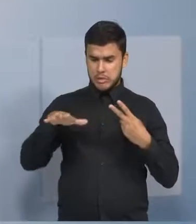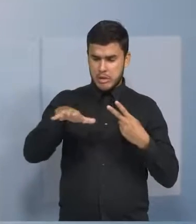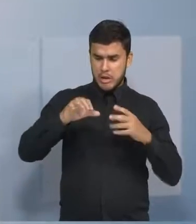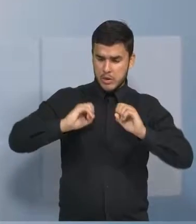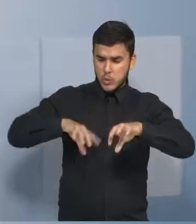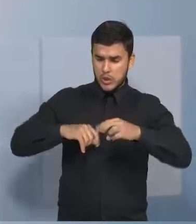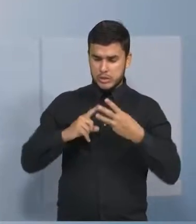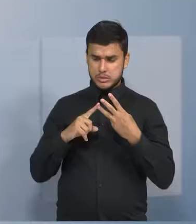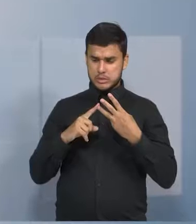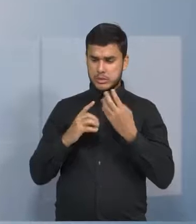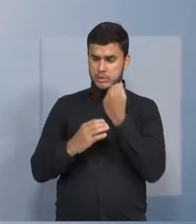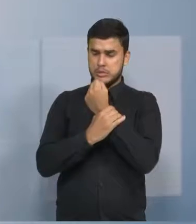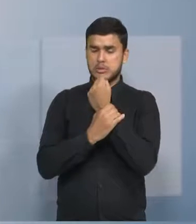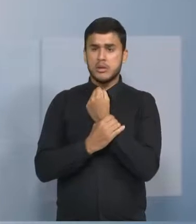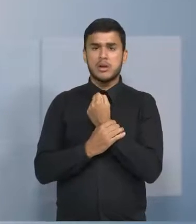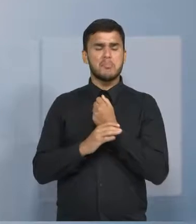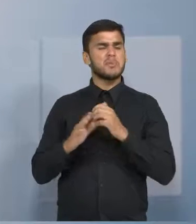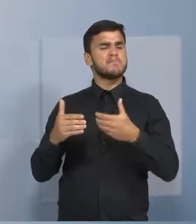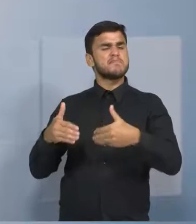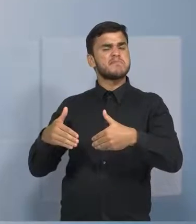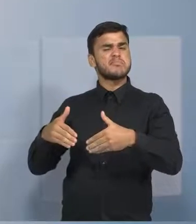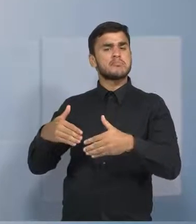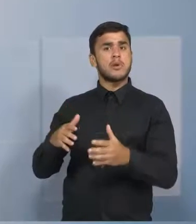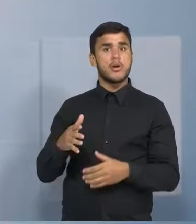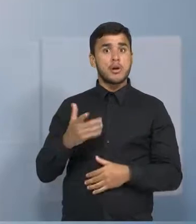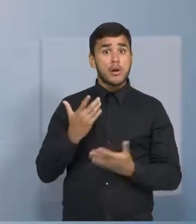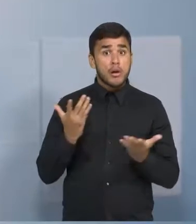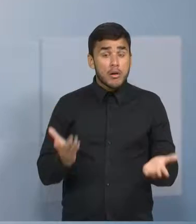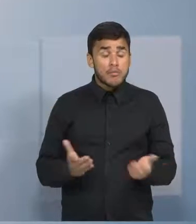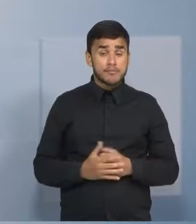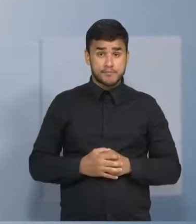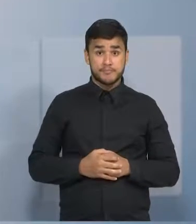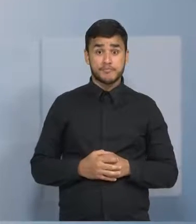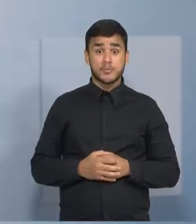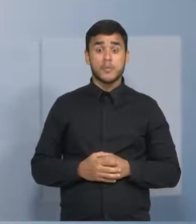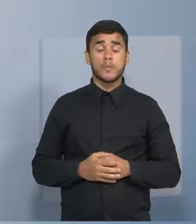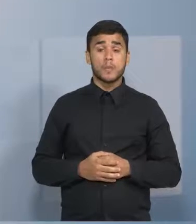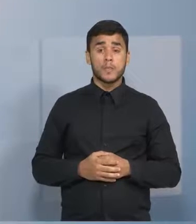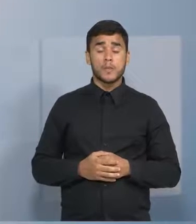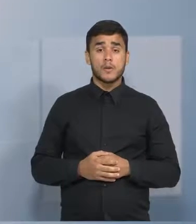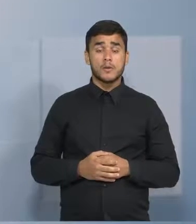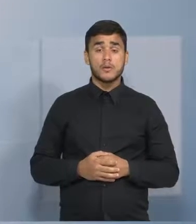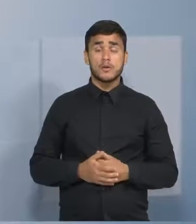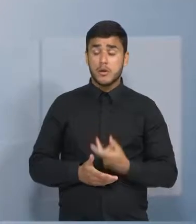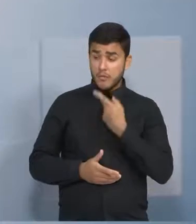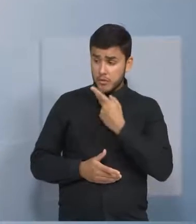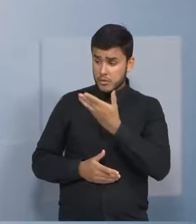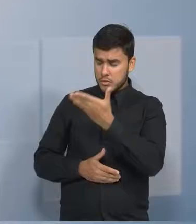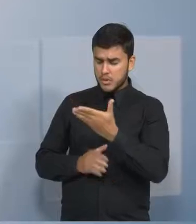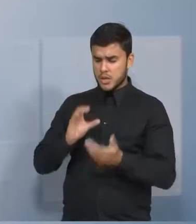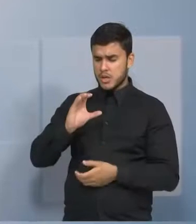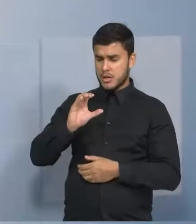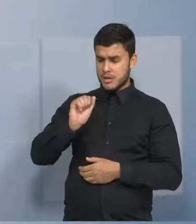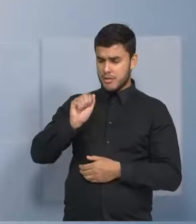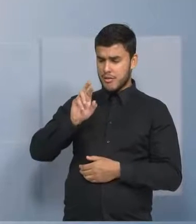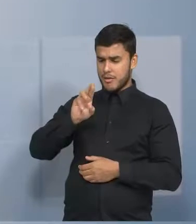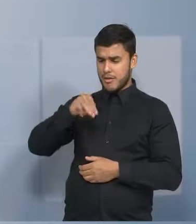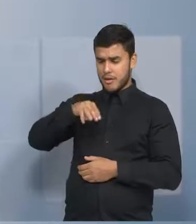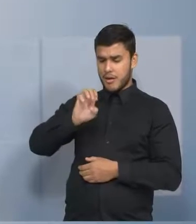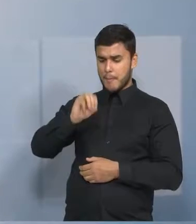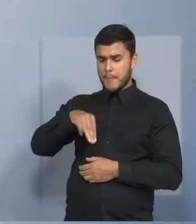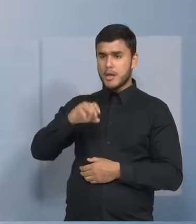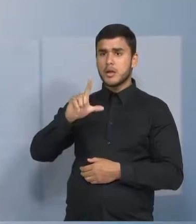bem colocou, o Carlos Frederico. Quando você vê o discurso da Carmen Lúcia sendo duro,